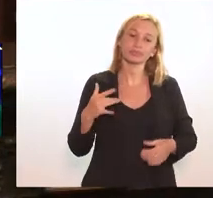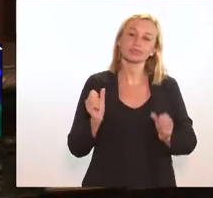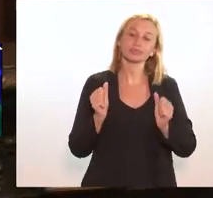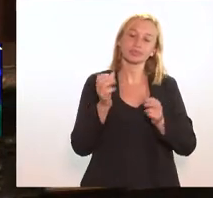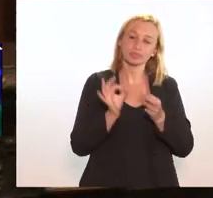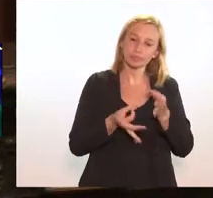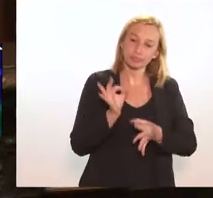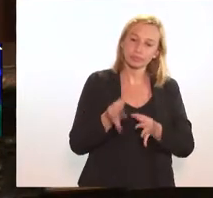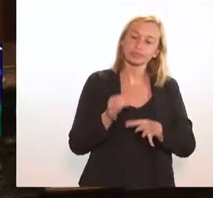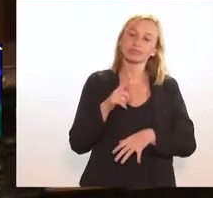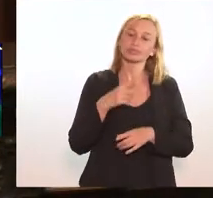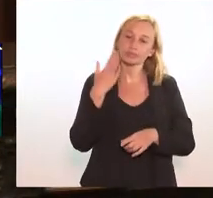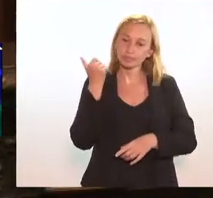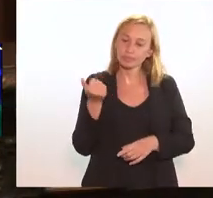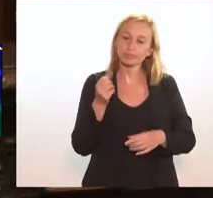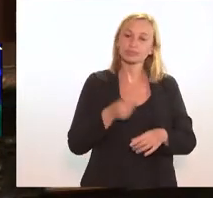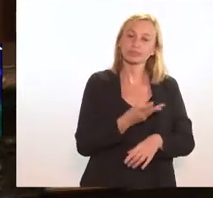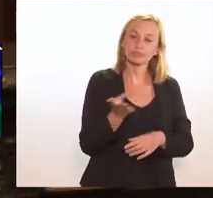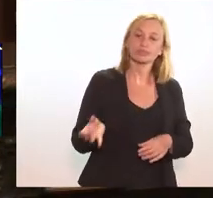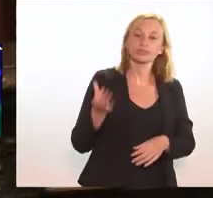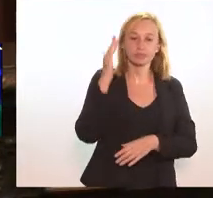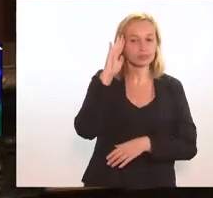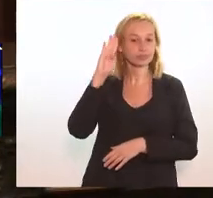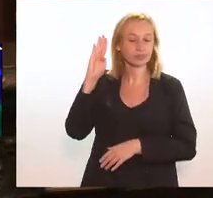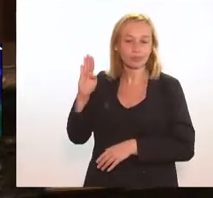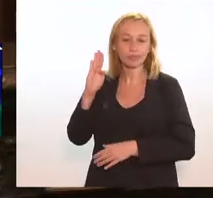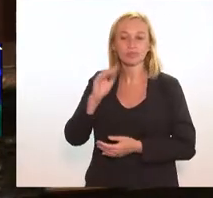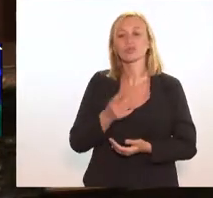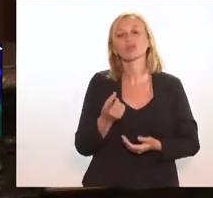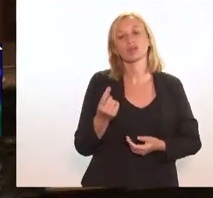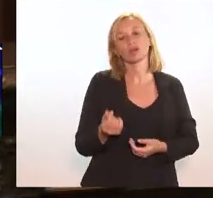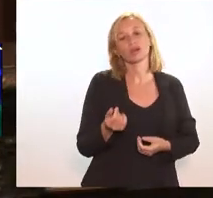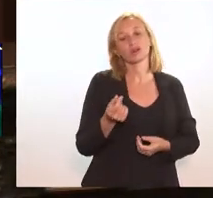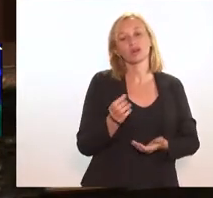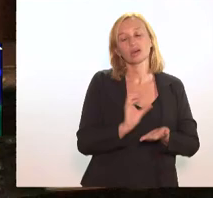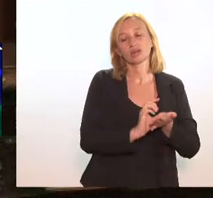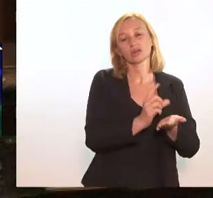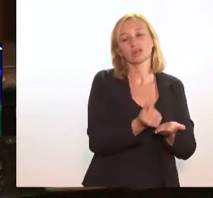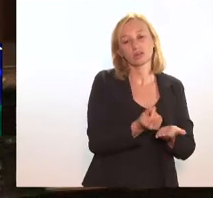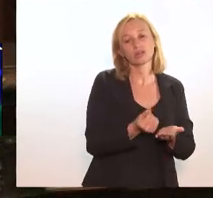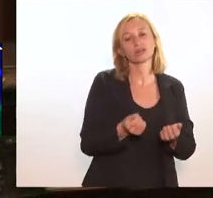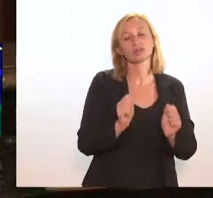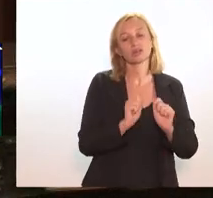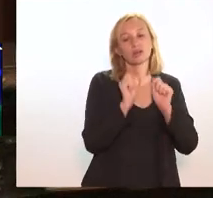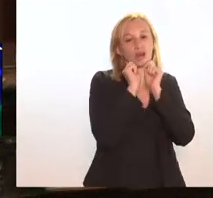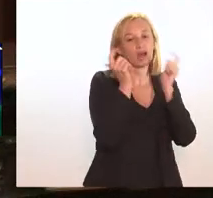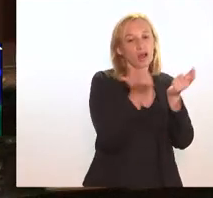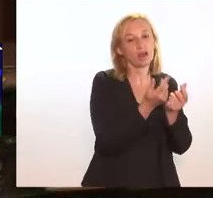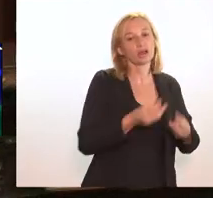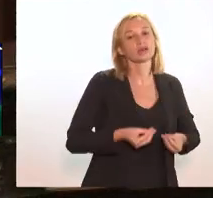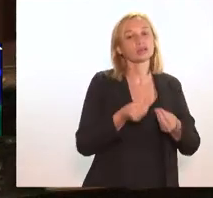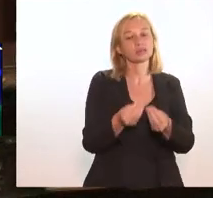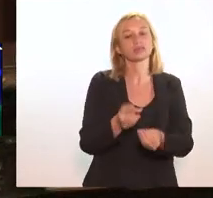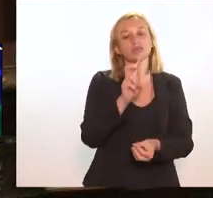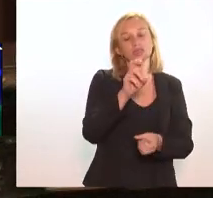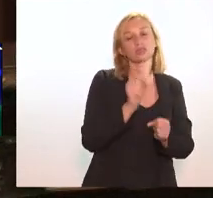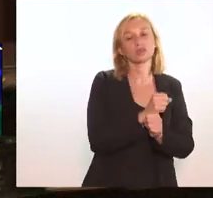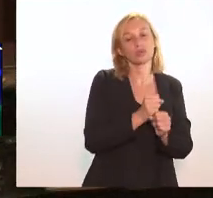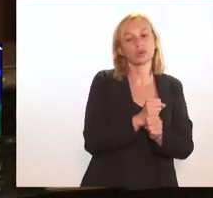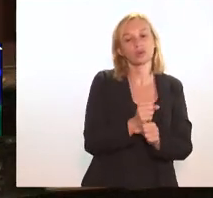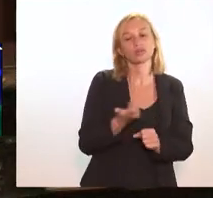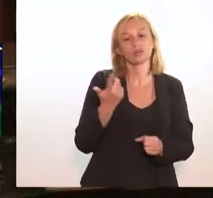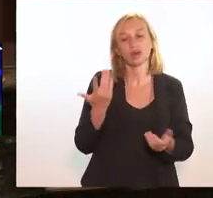porque sabemos o quanto que é fundamental esse aporte financeiro dado pela Alerj aí durante 5 anos para a